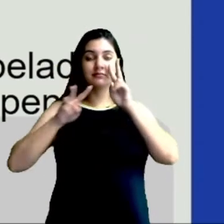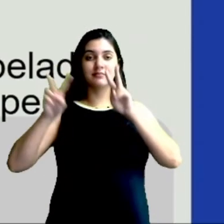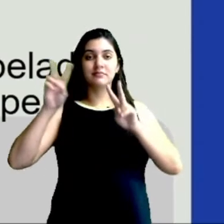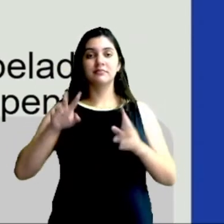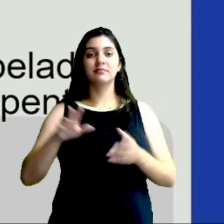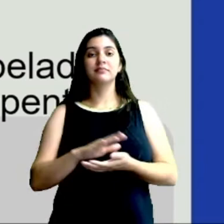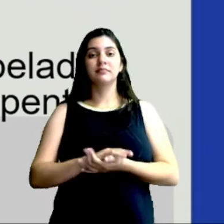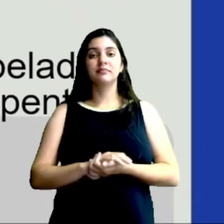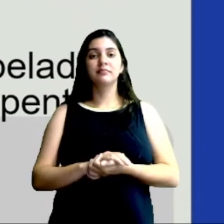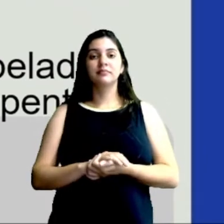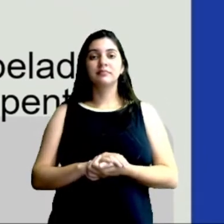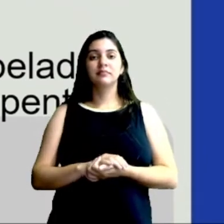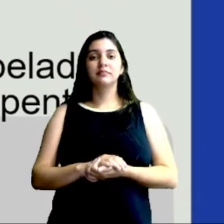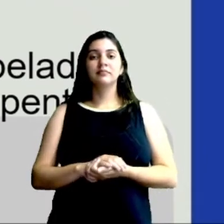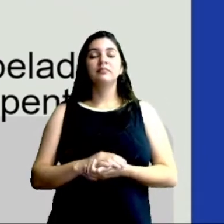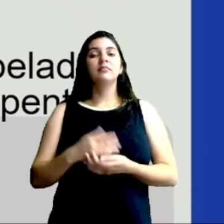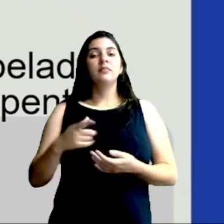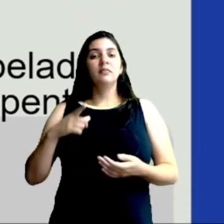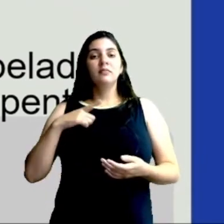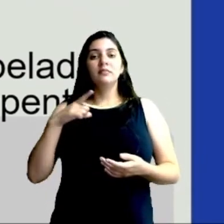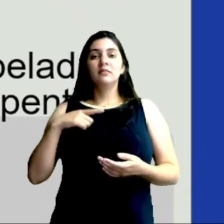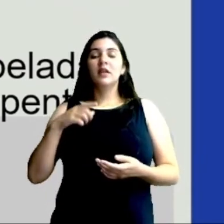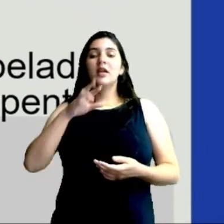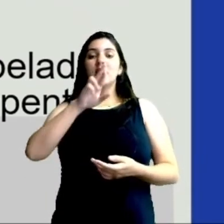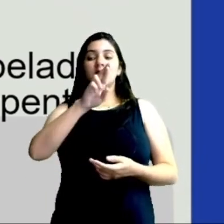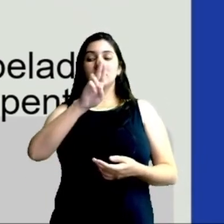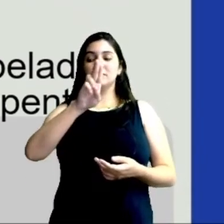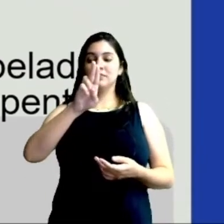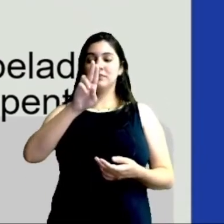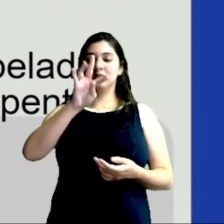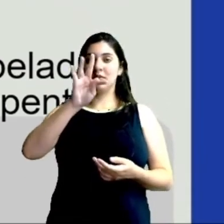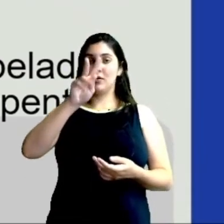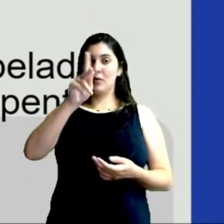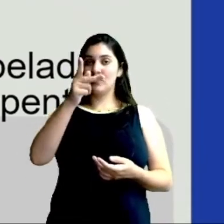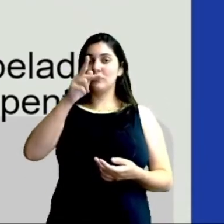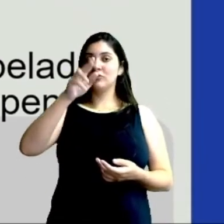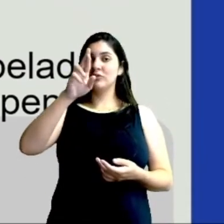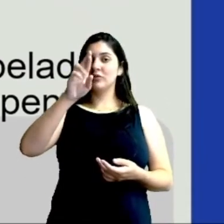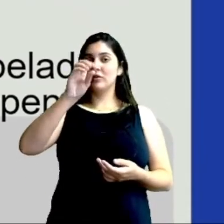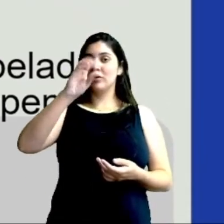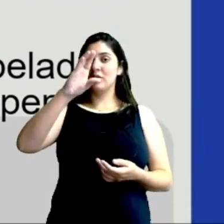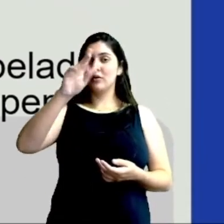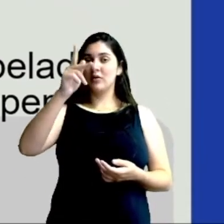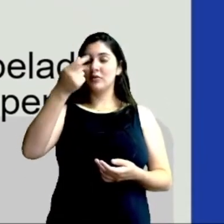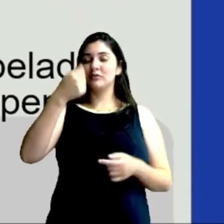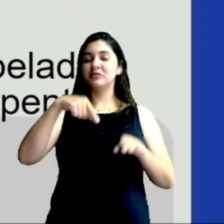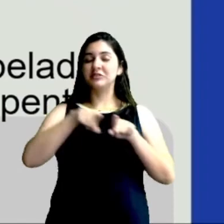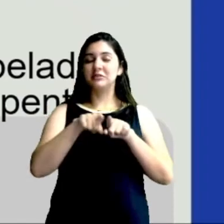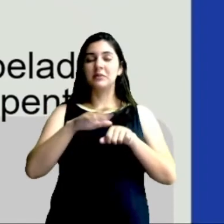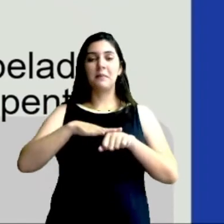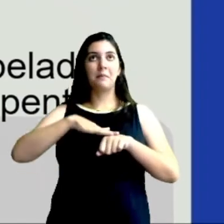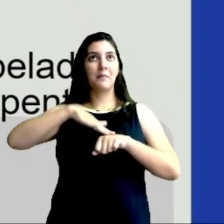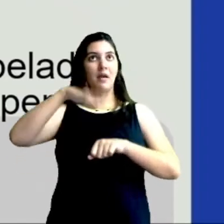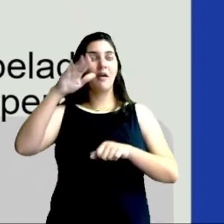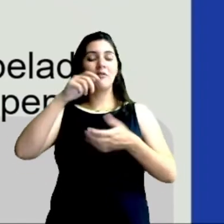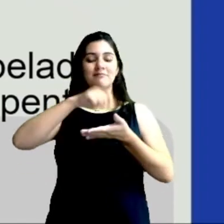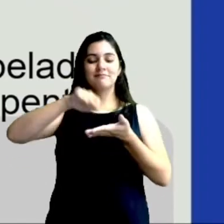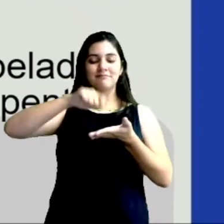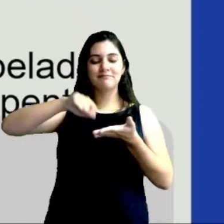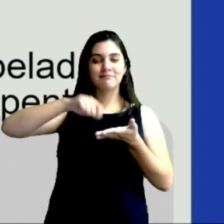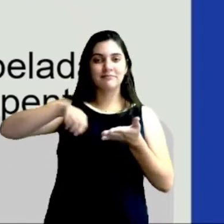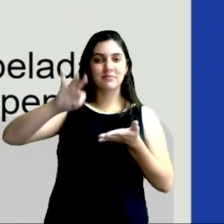ver E aí a gente tem Ruth Rocha gente uma das maiores escritores de livros infantis